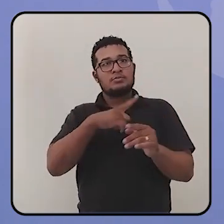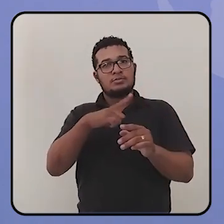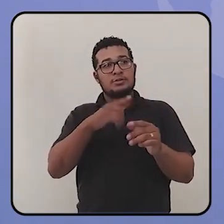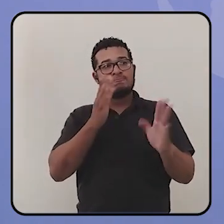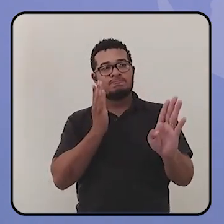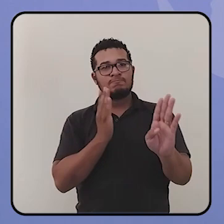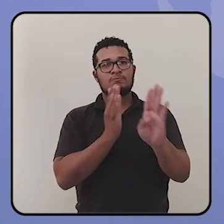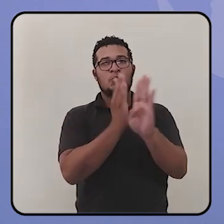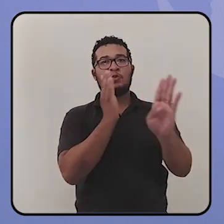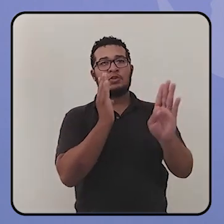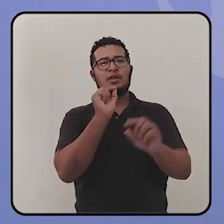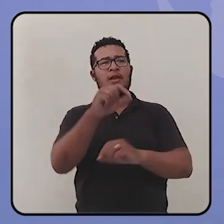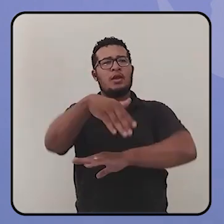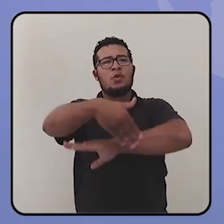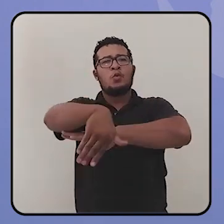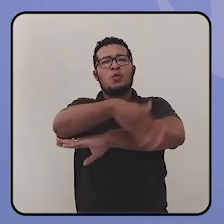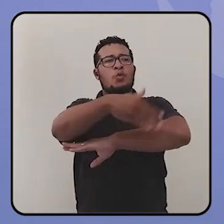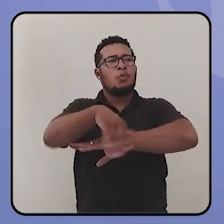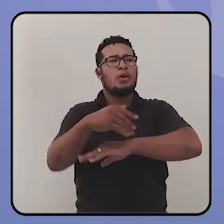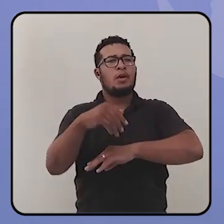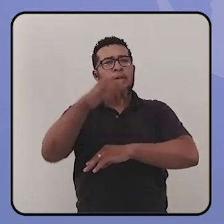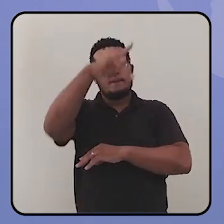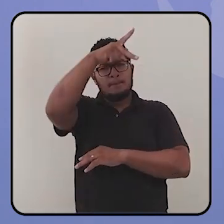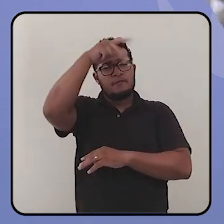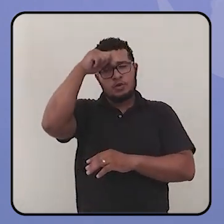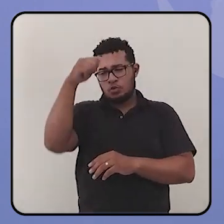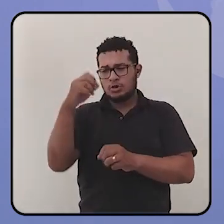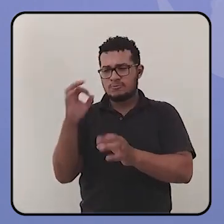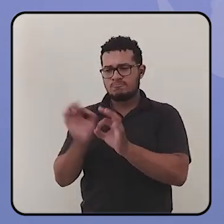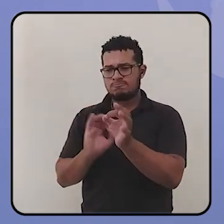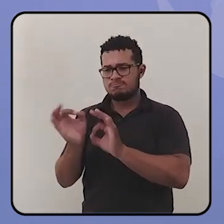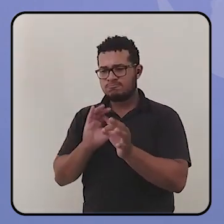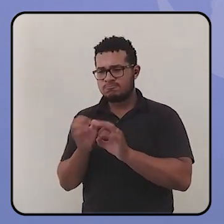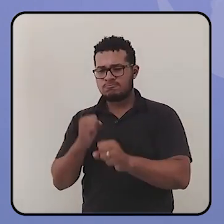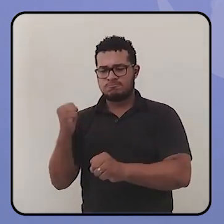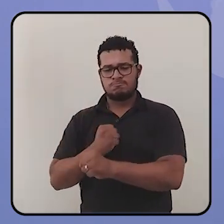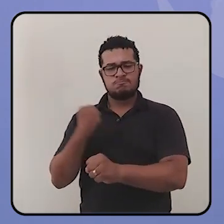Mateus, foi encontrado no meio da rua, quando a prefeitura iria fazer uma obra,